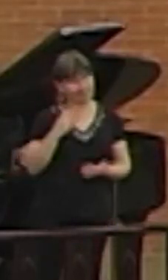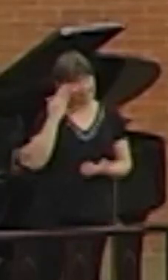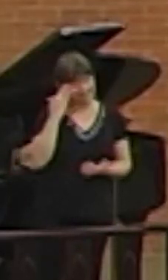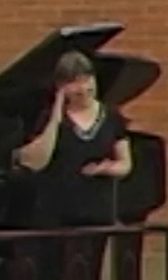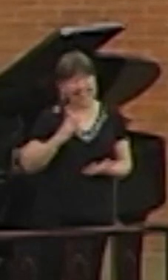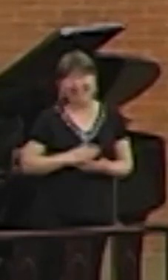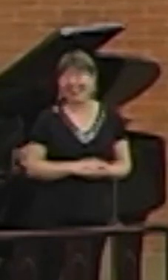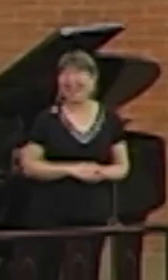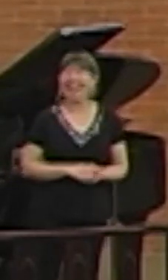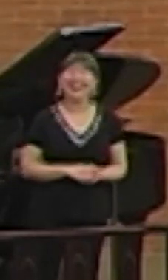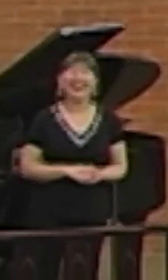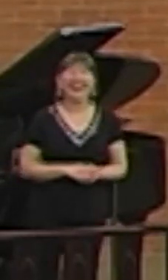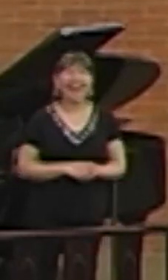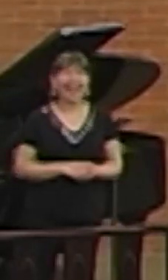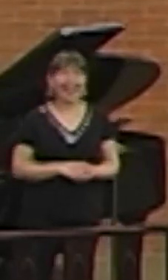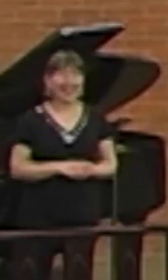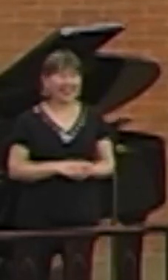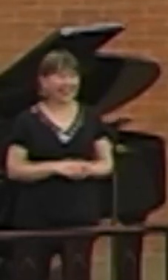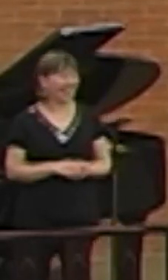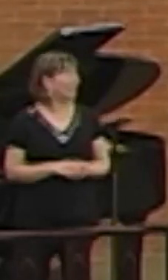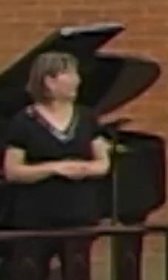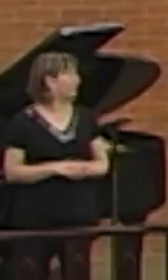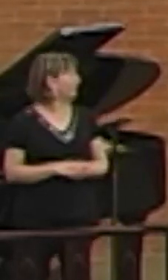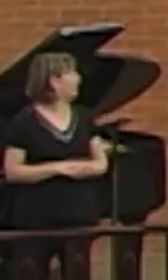fazia não faz